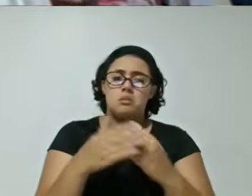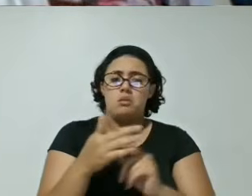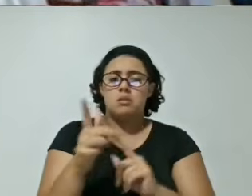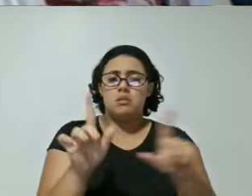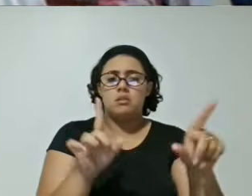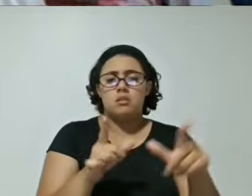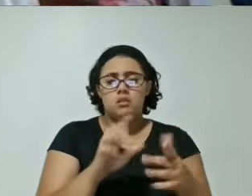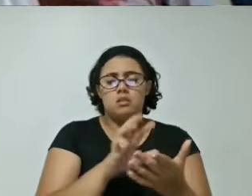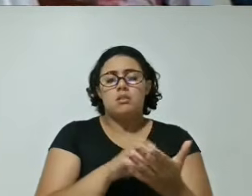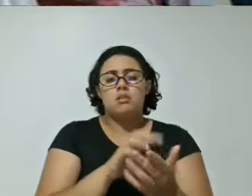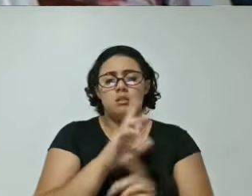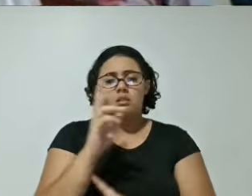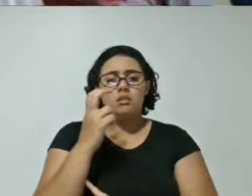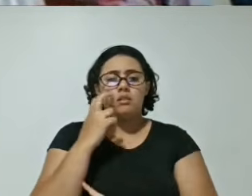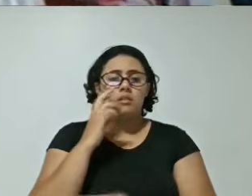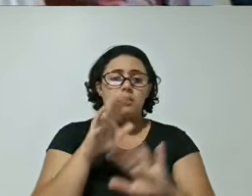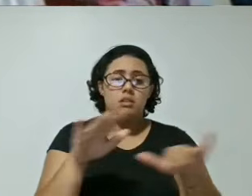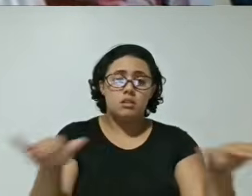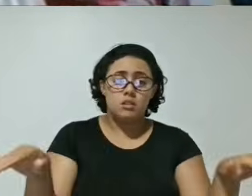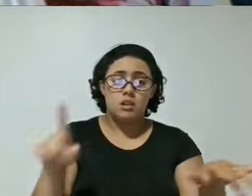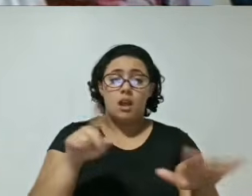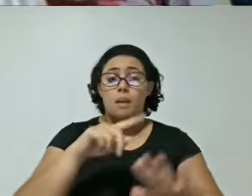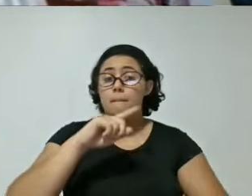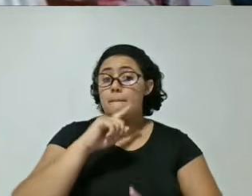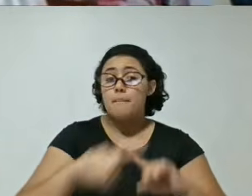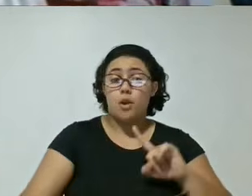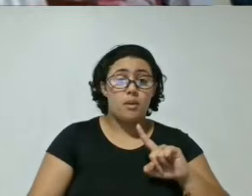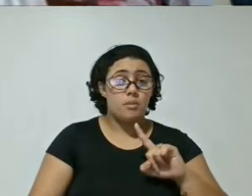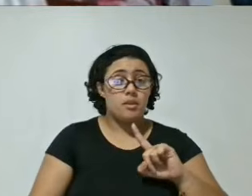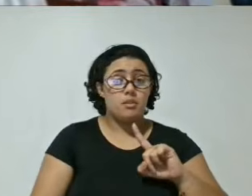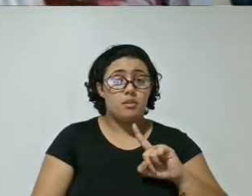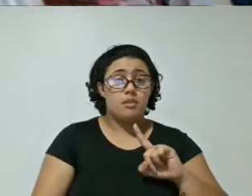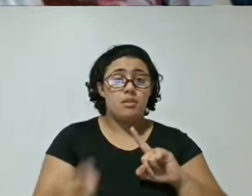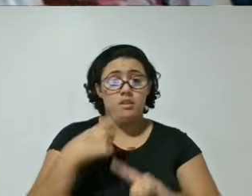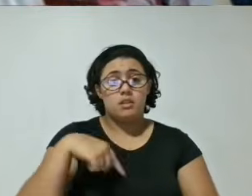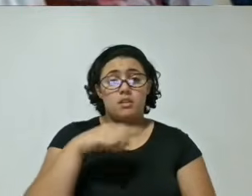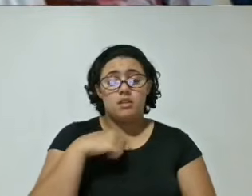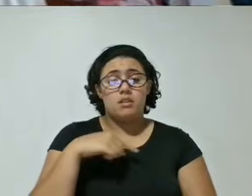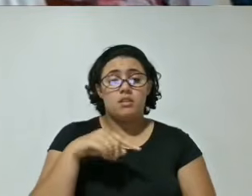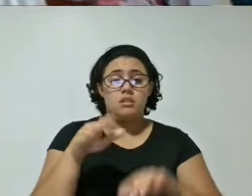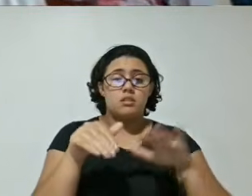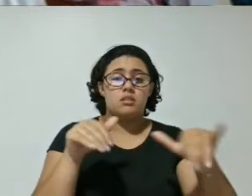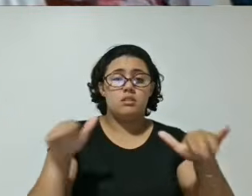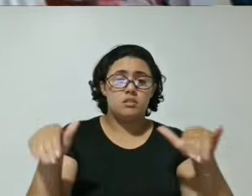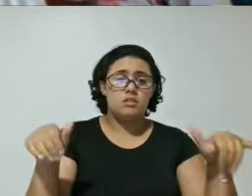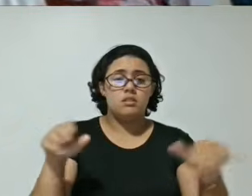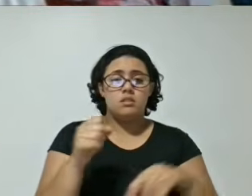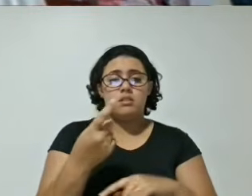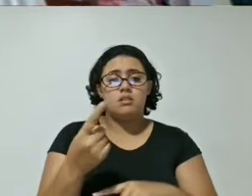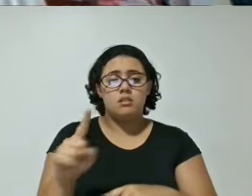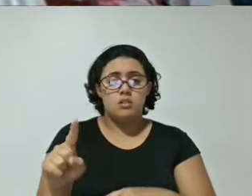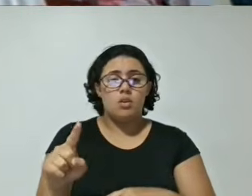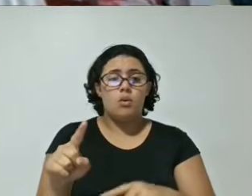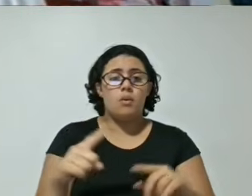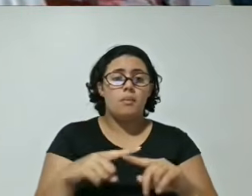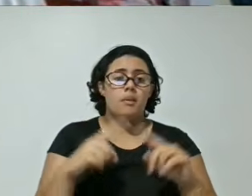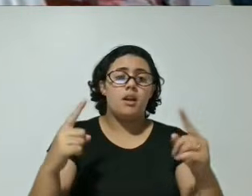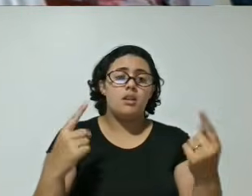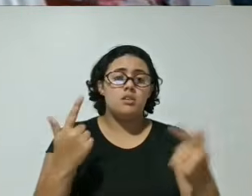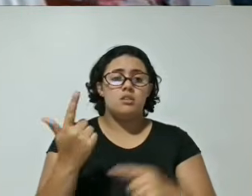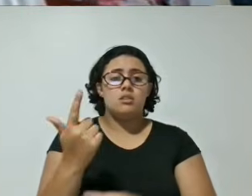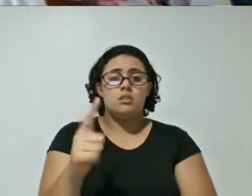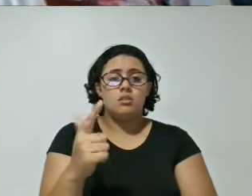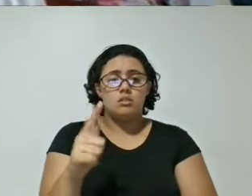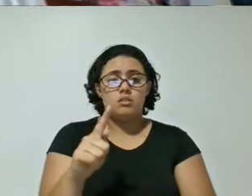gestão dos centros culturais, eu falei, gente, é proibido a gente chamar as roças São Bernardo sem ter alguma, né, não é um grupo